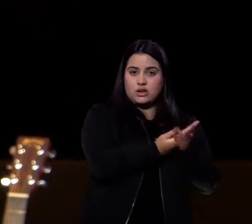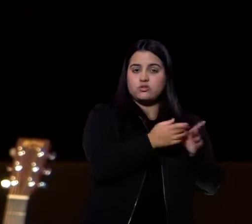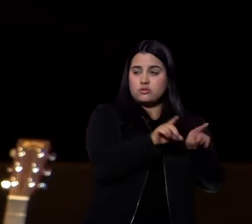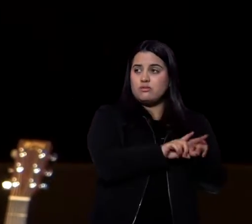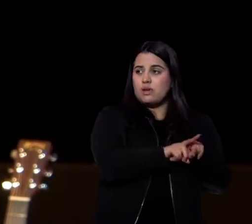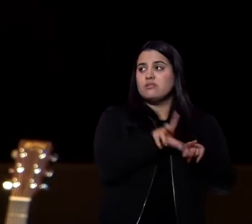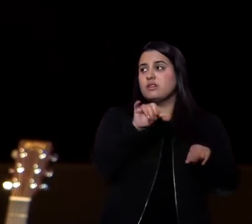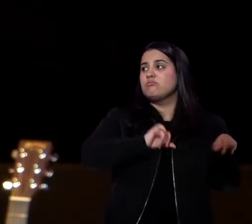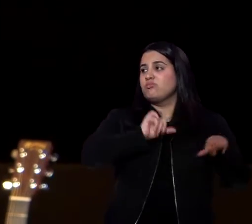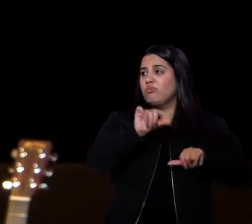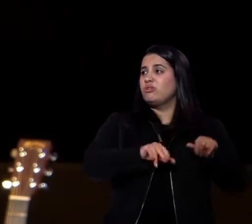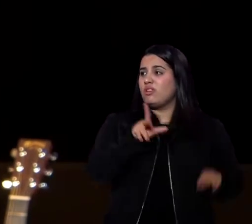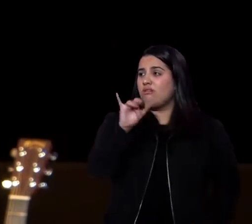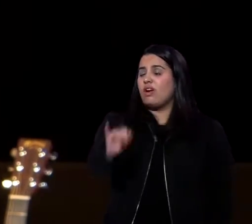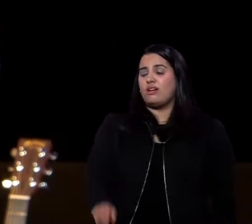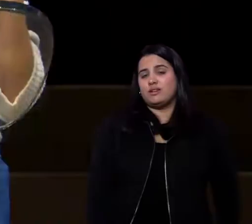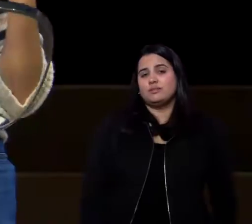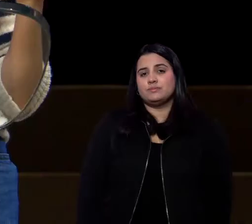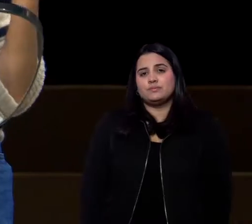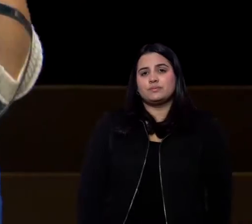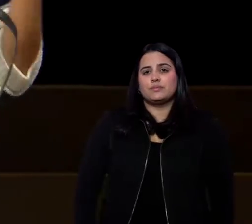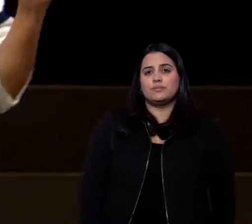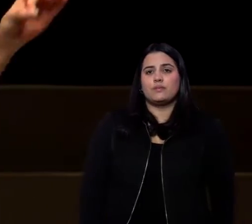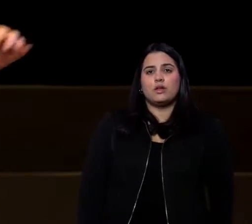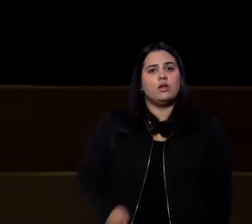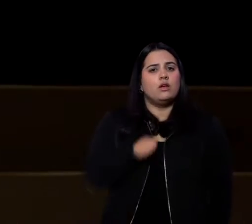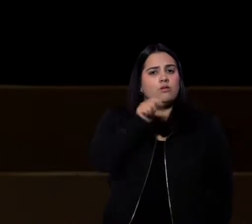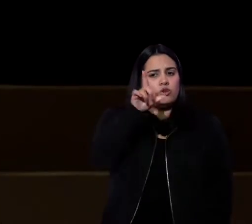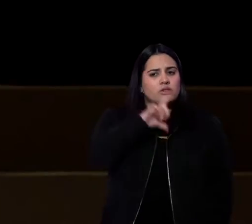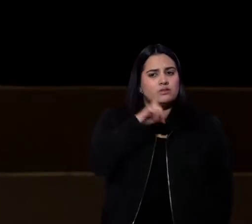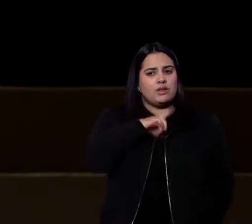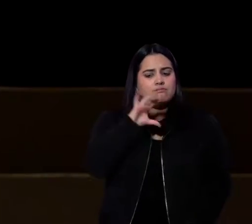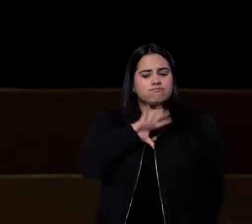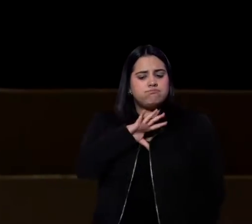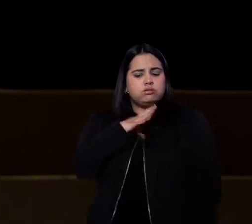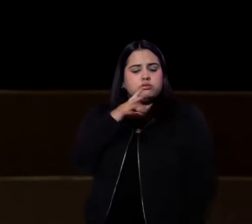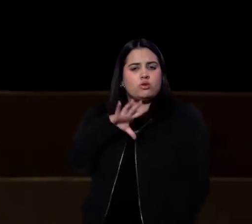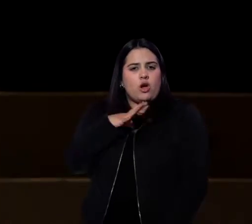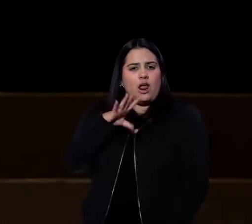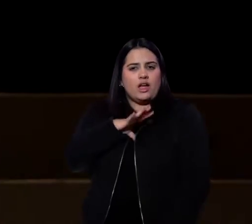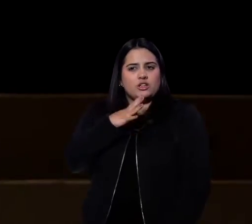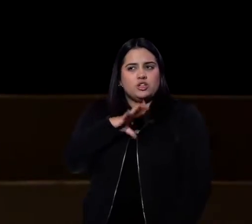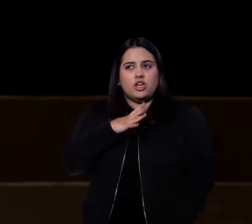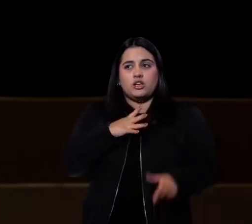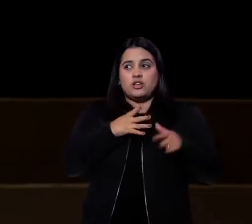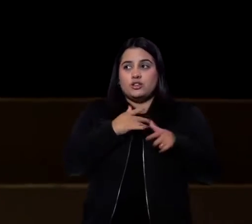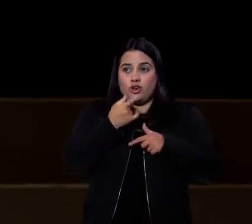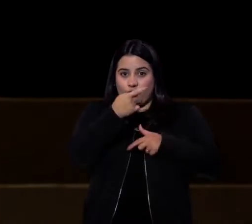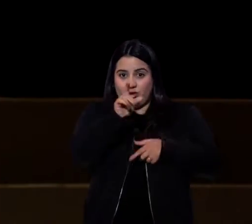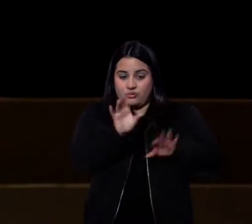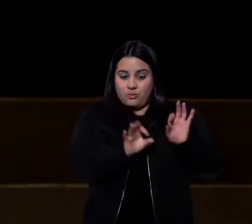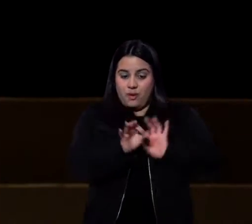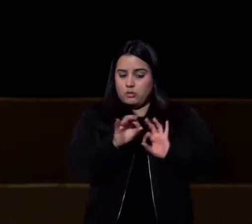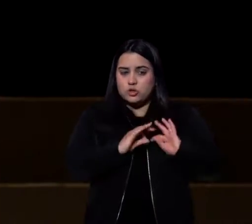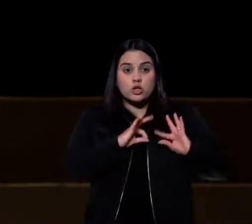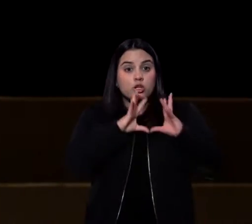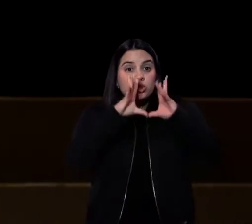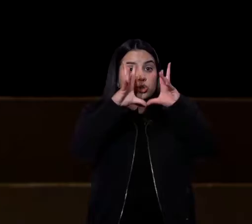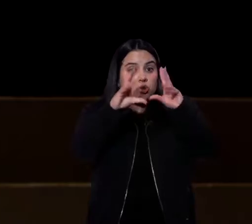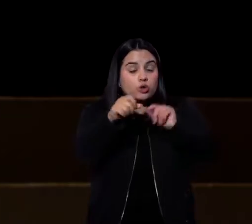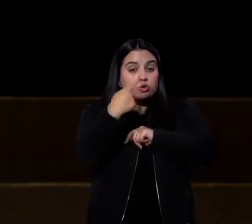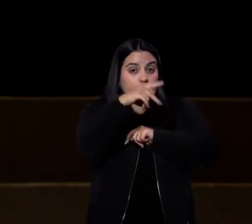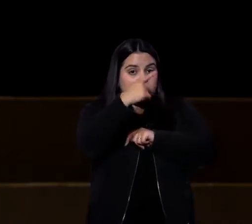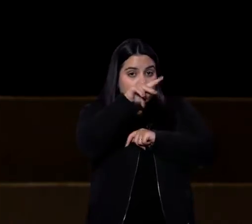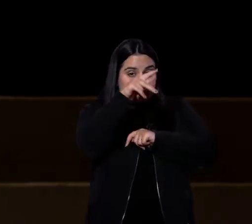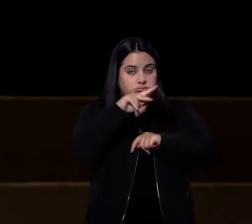Jesus. Você tem coragem de entregar todos os seus